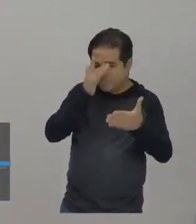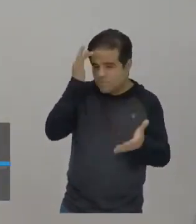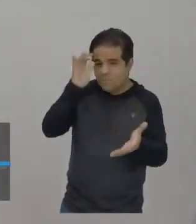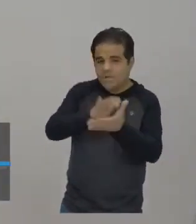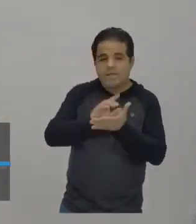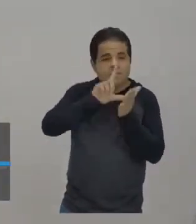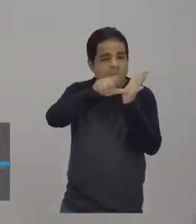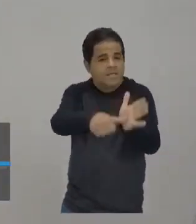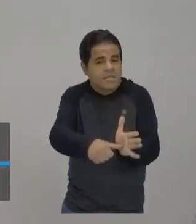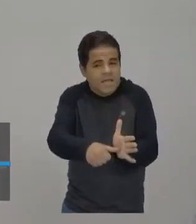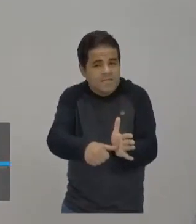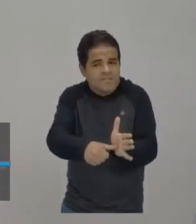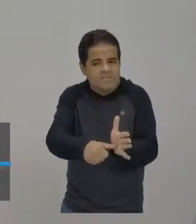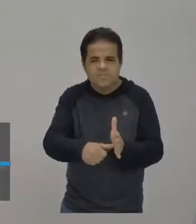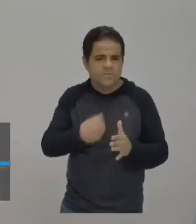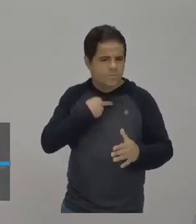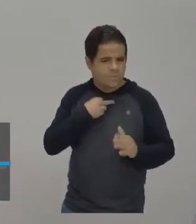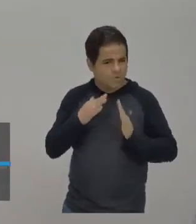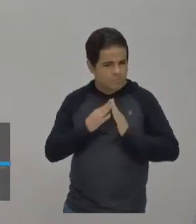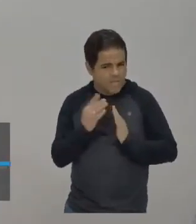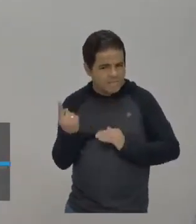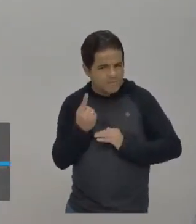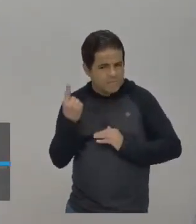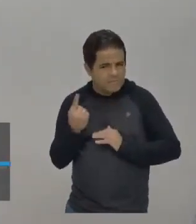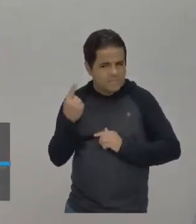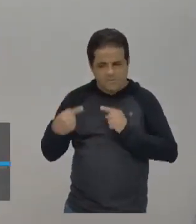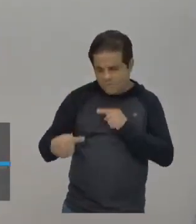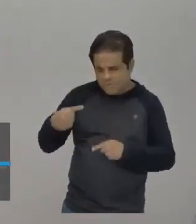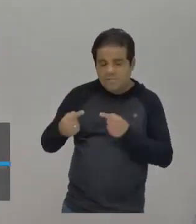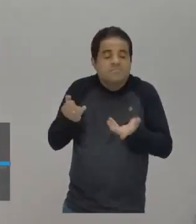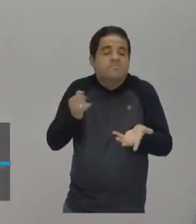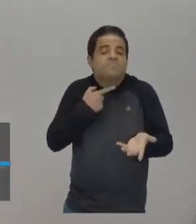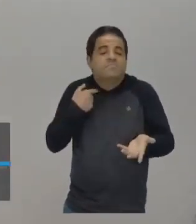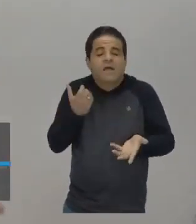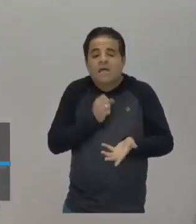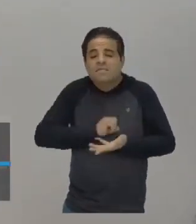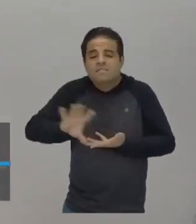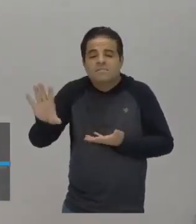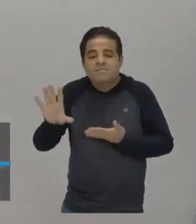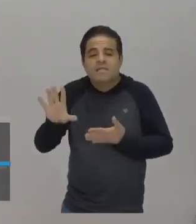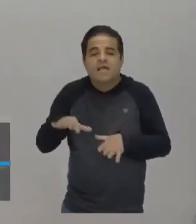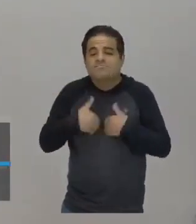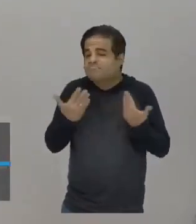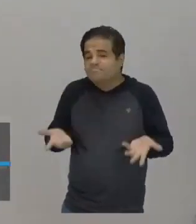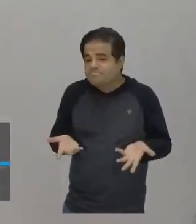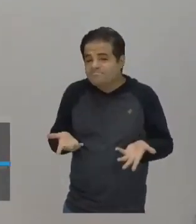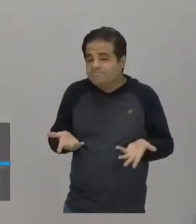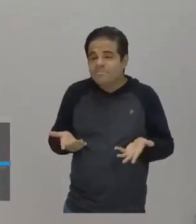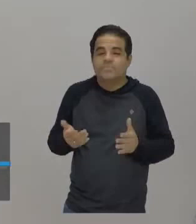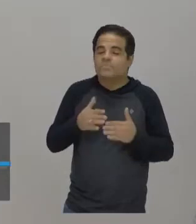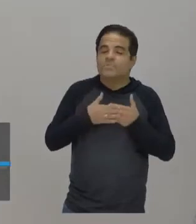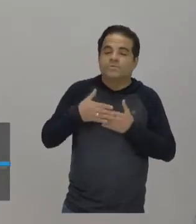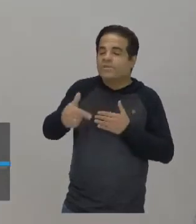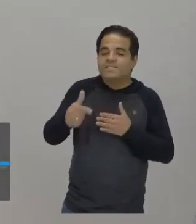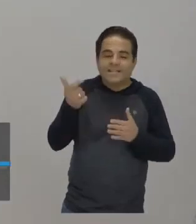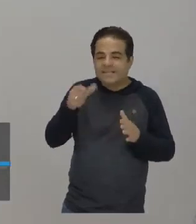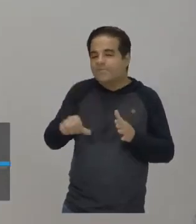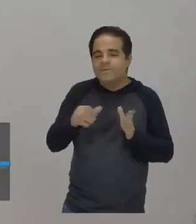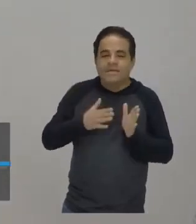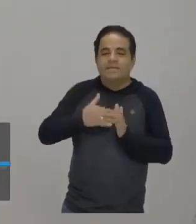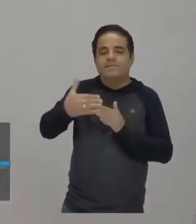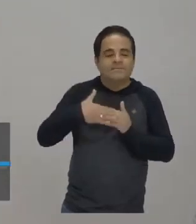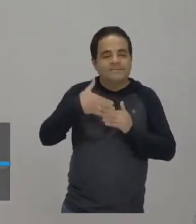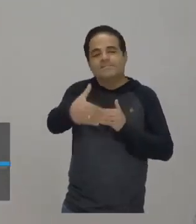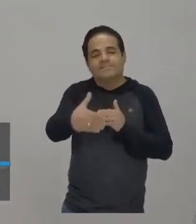tarde? Mas quer dizer, eu não posso morar sozinho? Olha quanto debate. E se eu quiser sair e morar sozinho com, sei lá, 19, 20 anos, igual os alunos propuseram